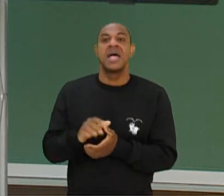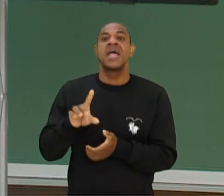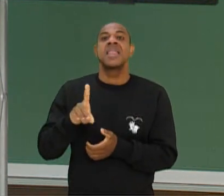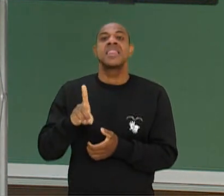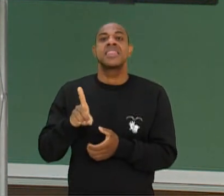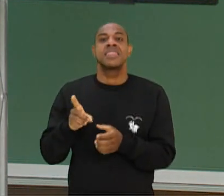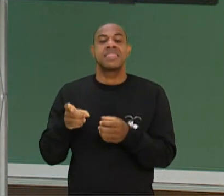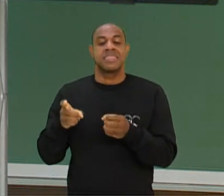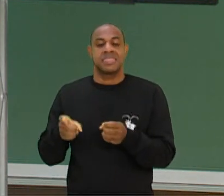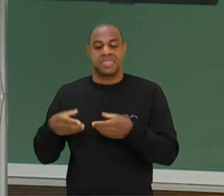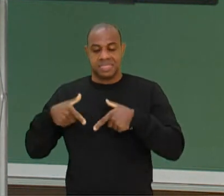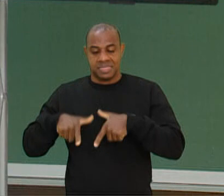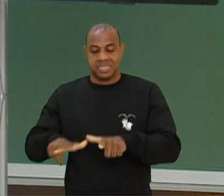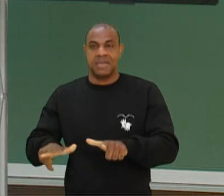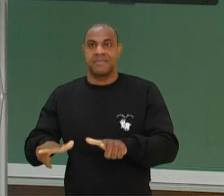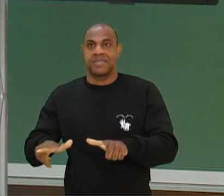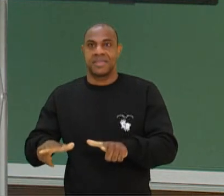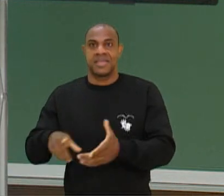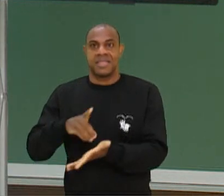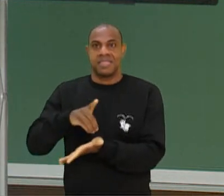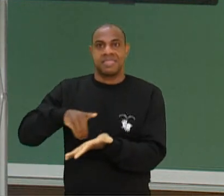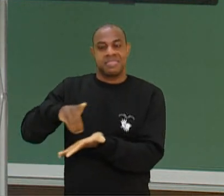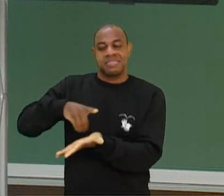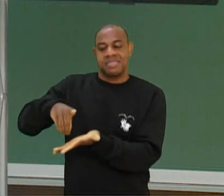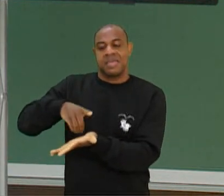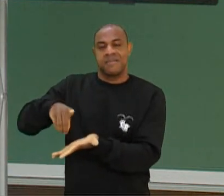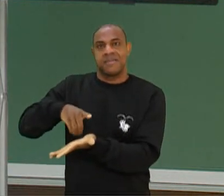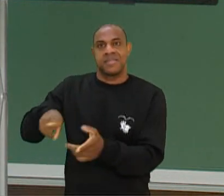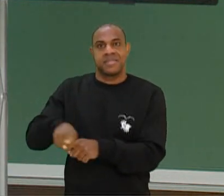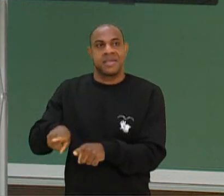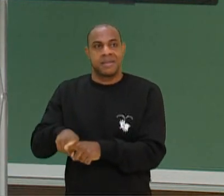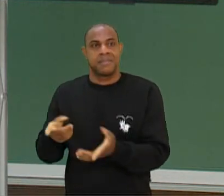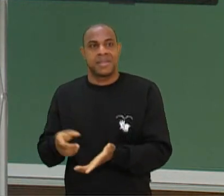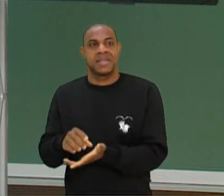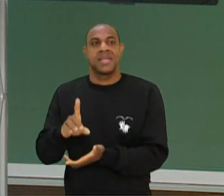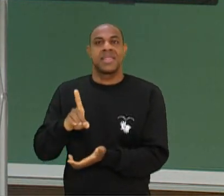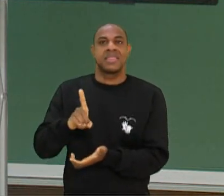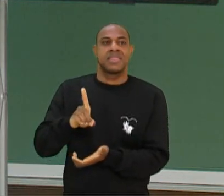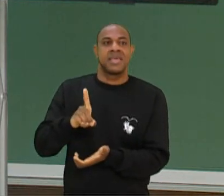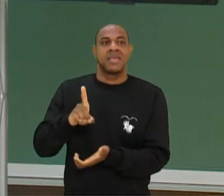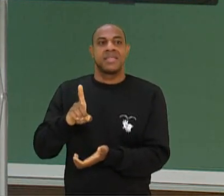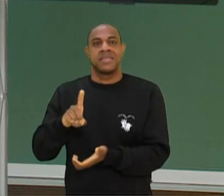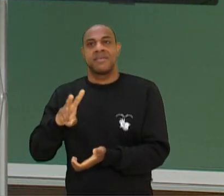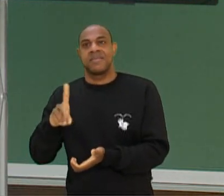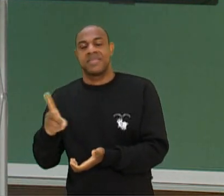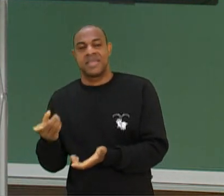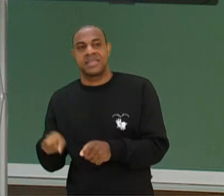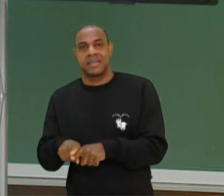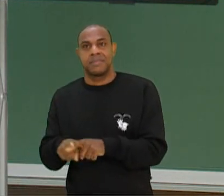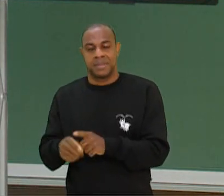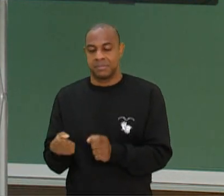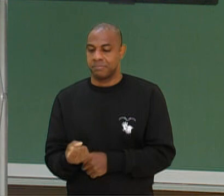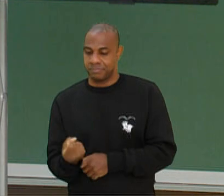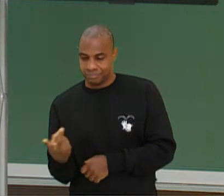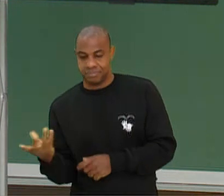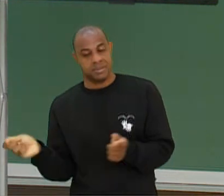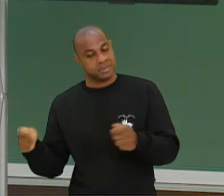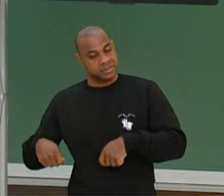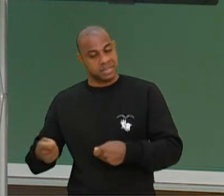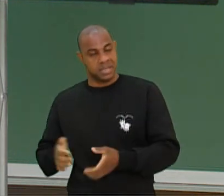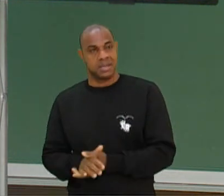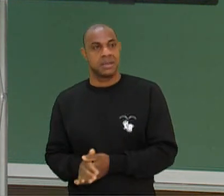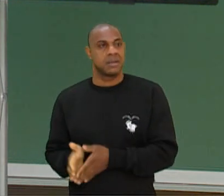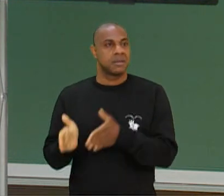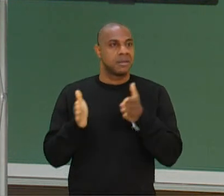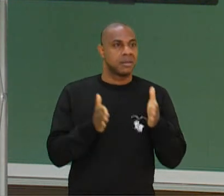mais? Hours, daí sim, as horas dá, né? Essa aula vai durar tantas horas, por exemplo. 2